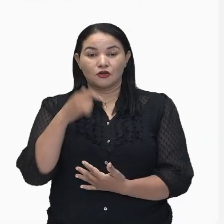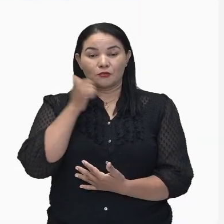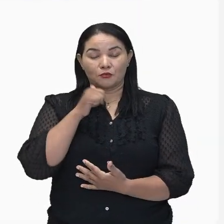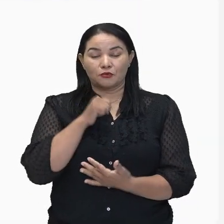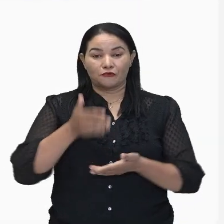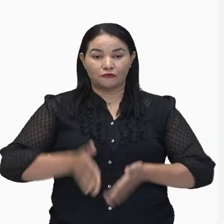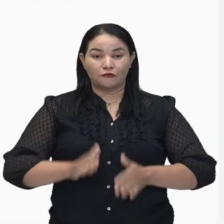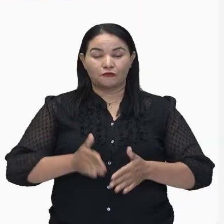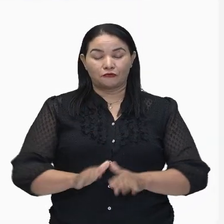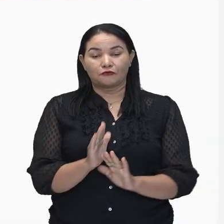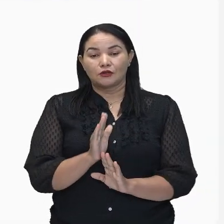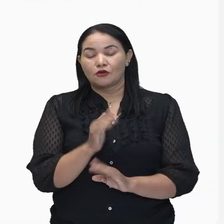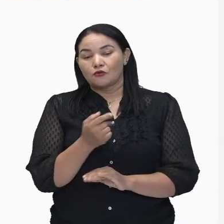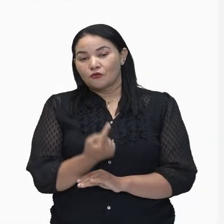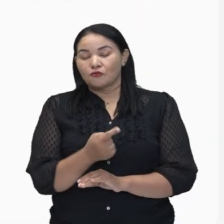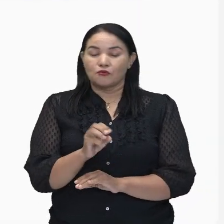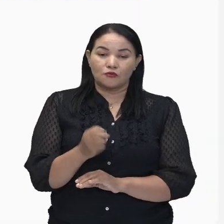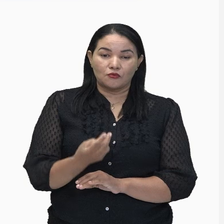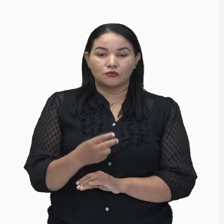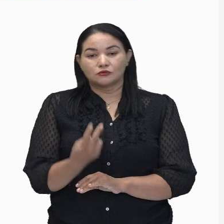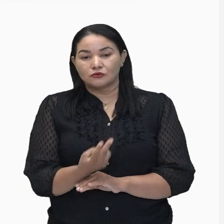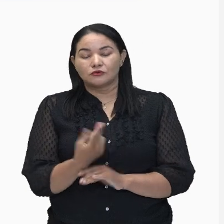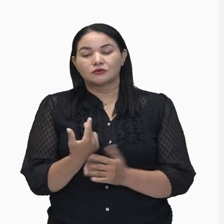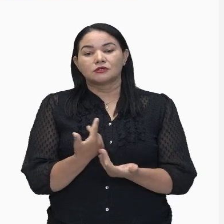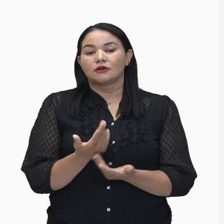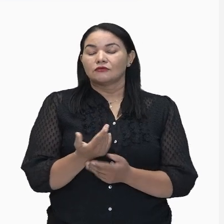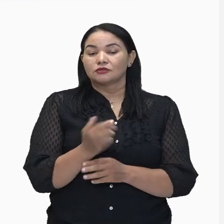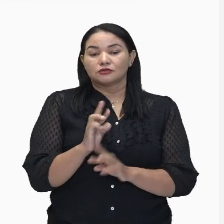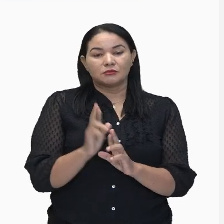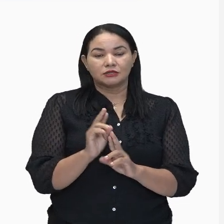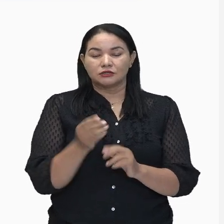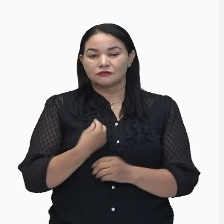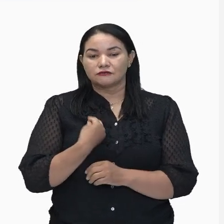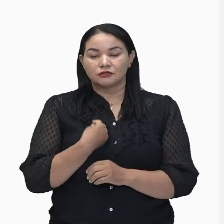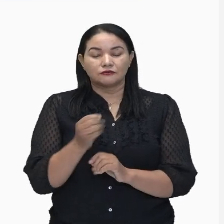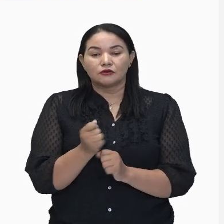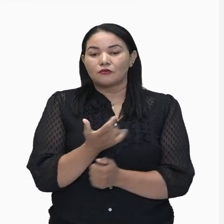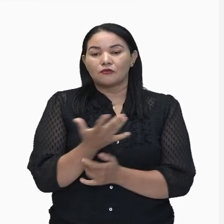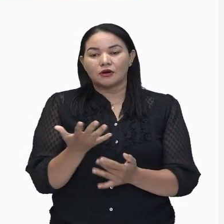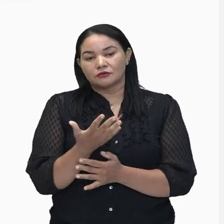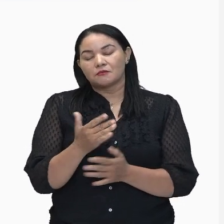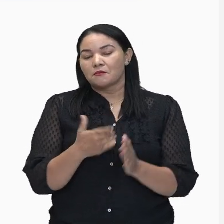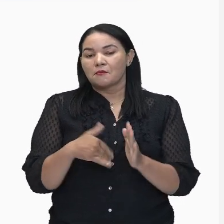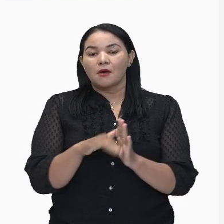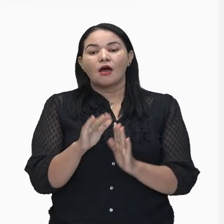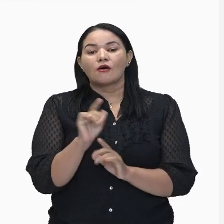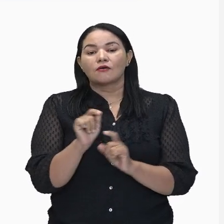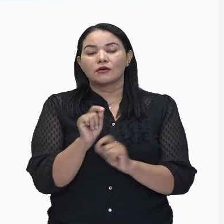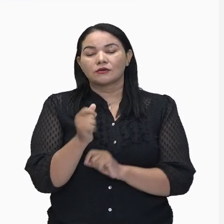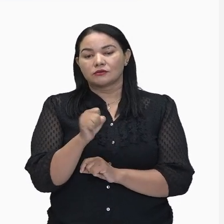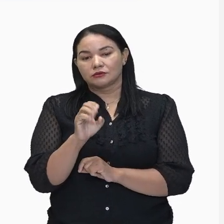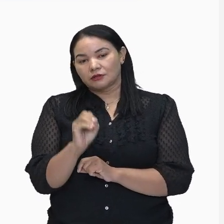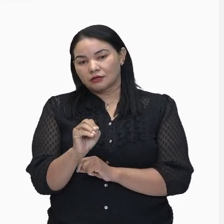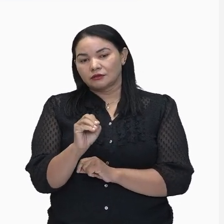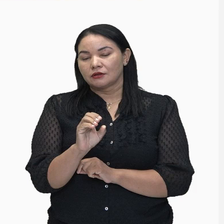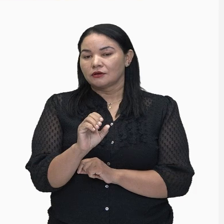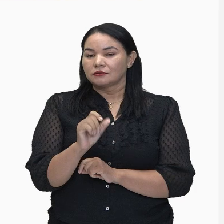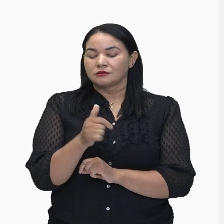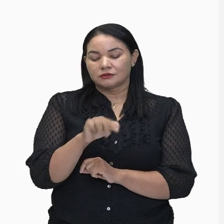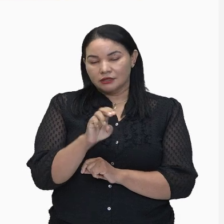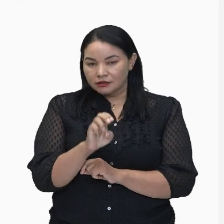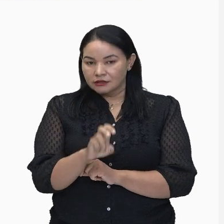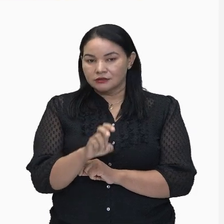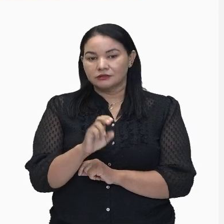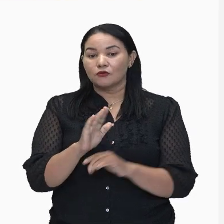já vai estar próximo aí aos 80 anos de idade. Não sendo mais 75 anos de idade, mas indo para